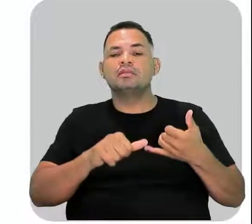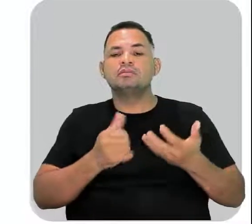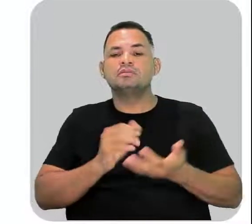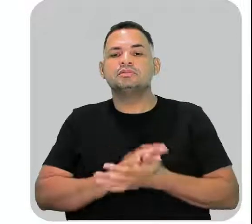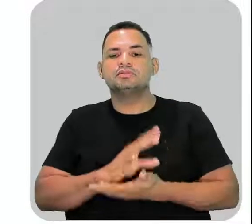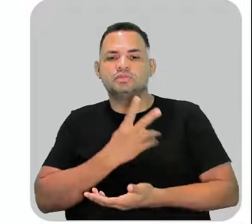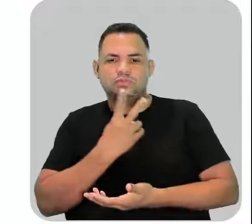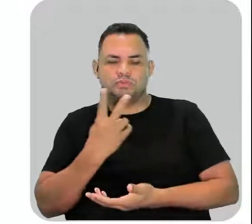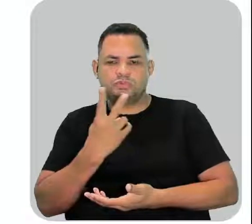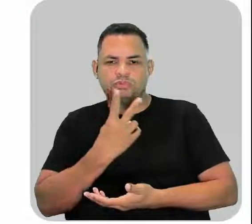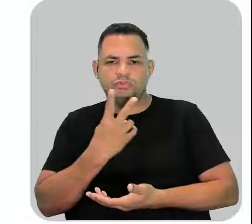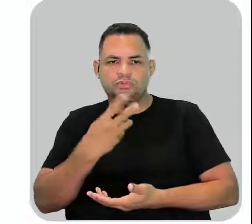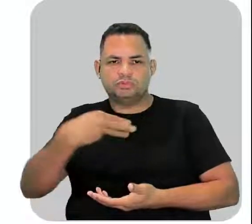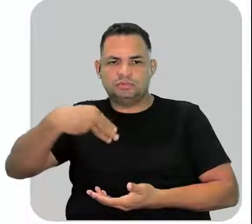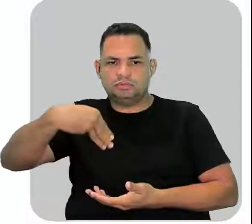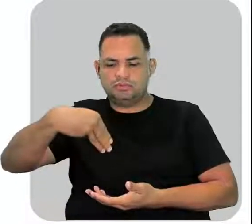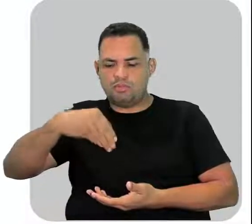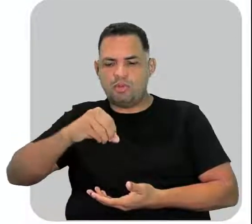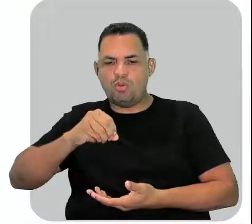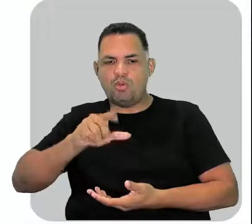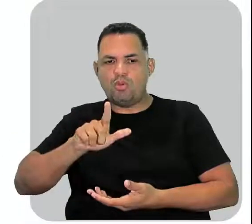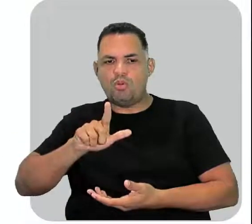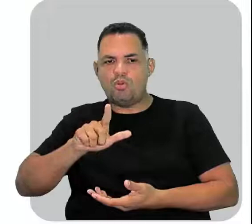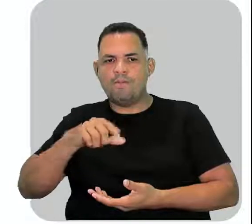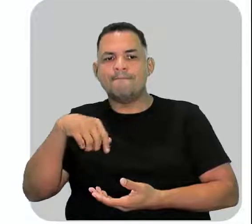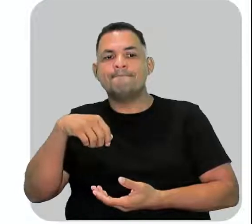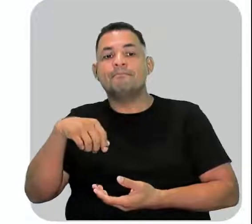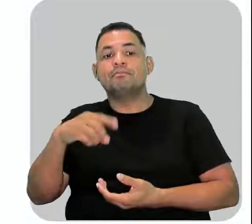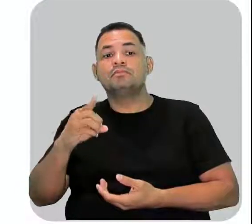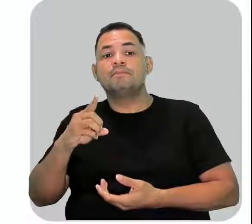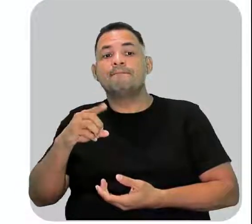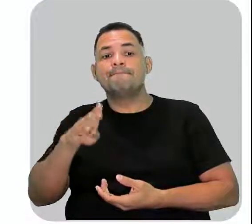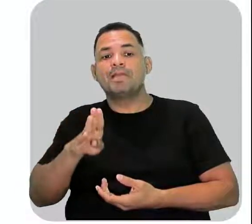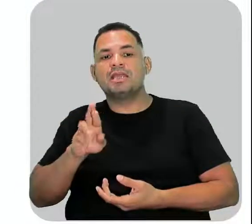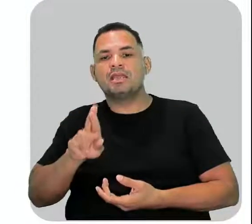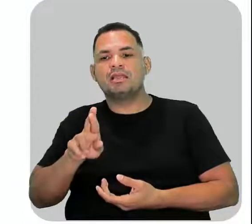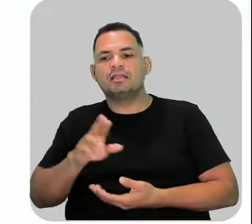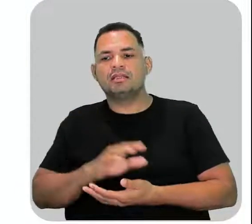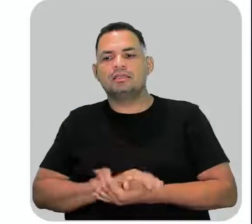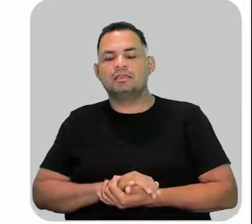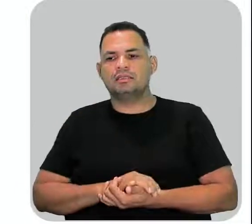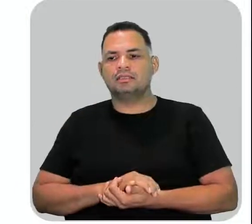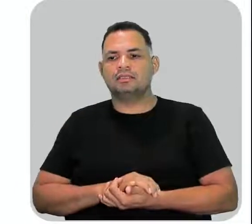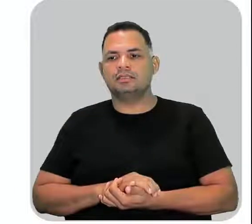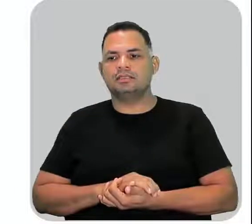Com 2 mols de bromo. Então, mais